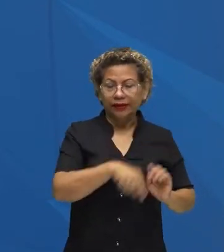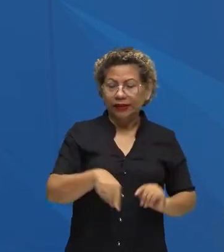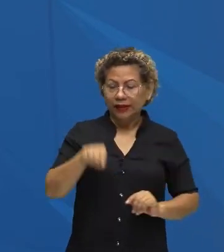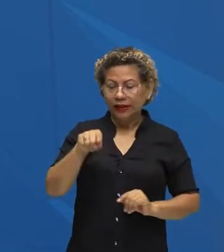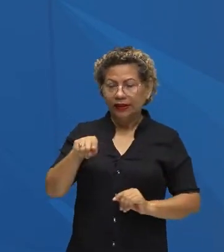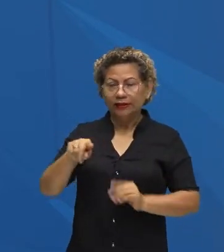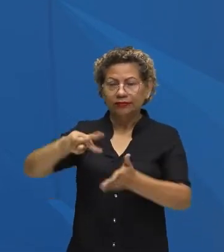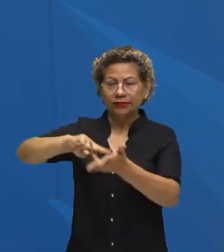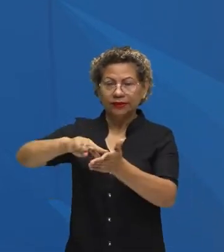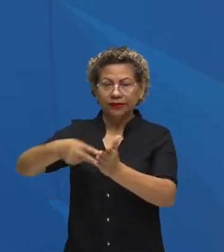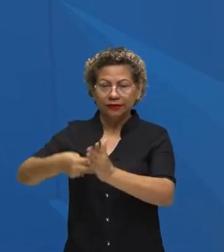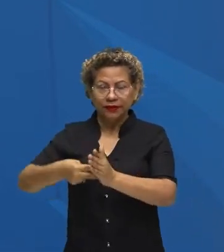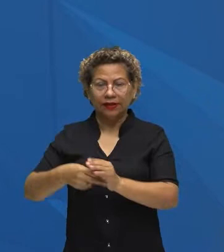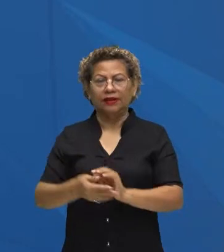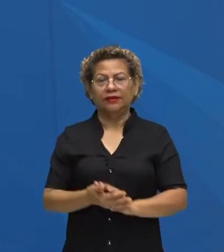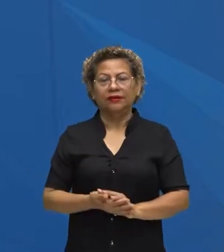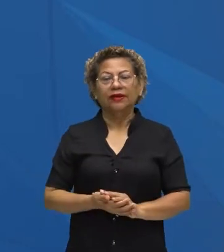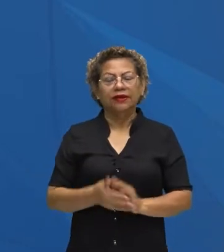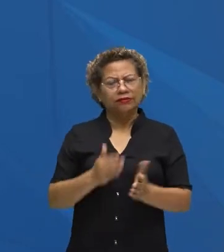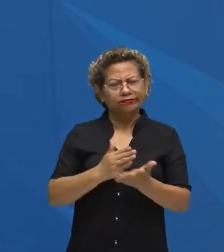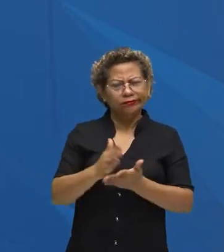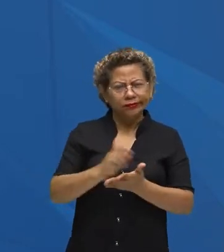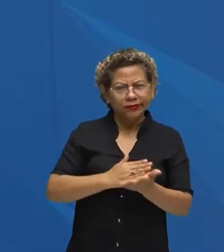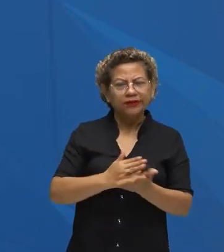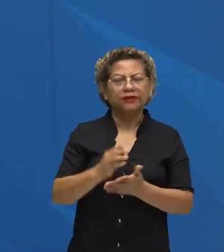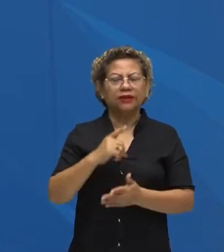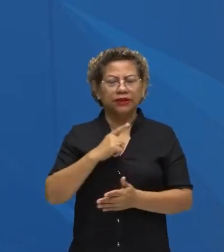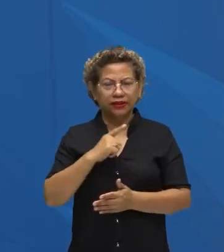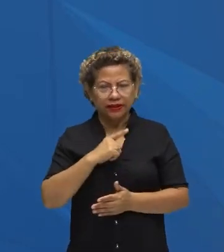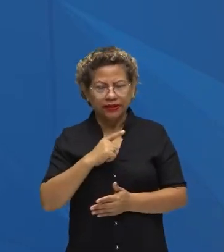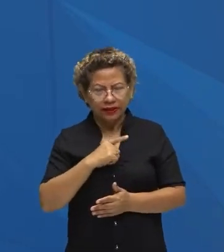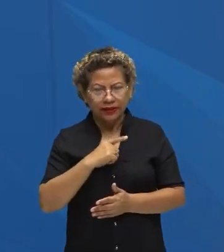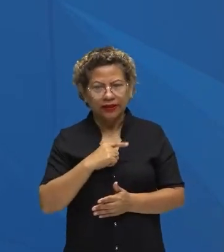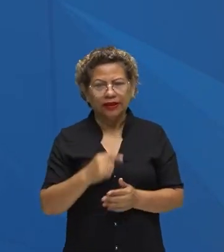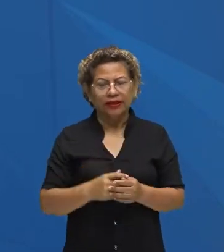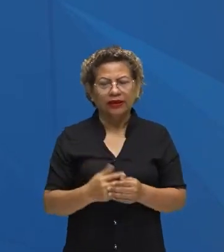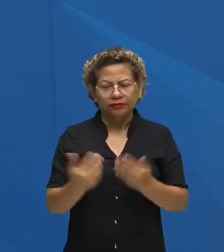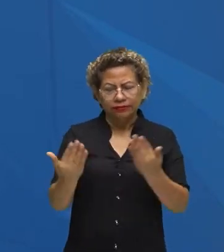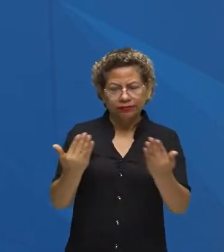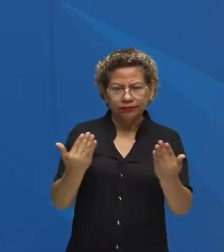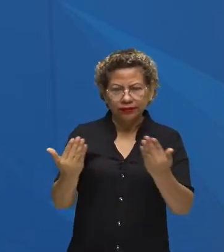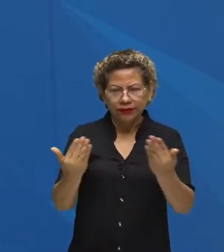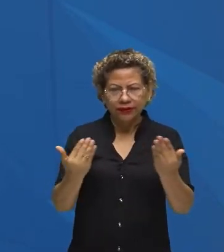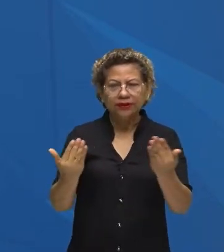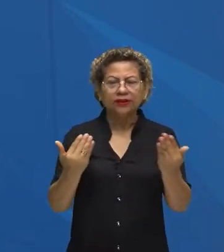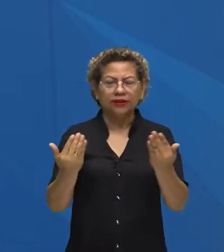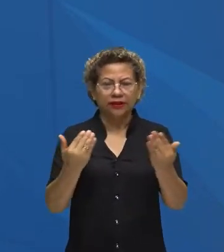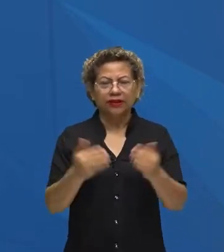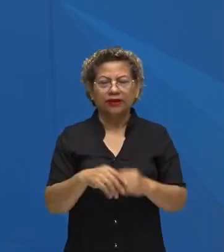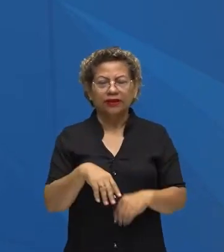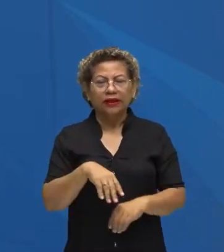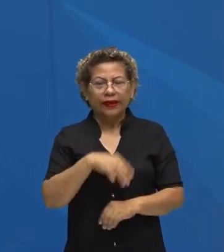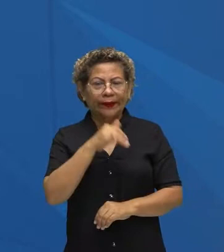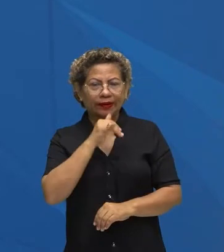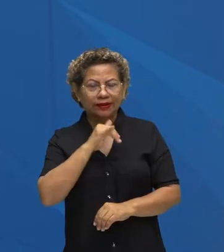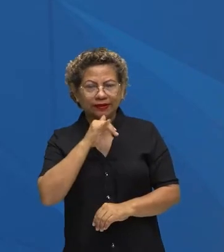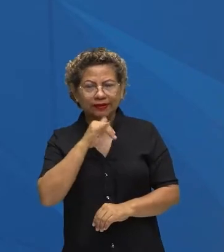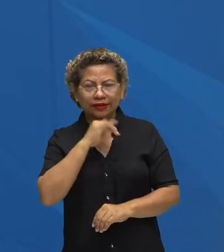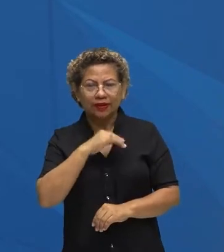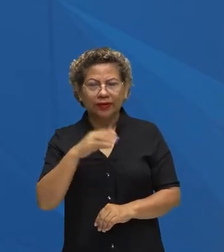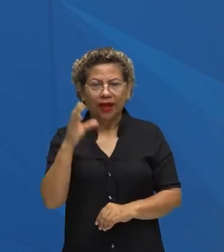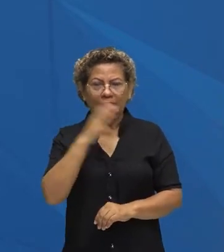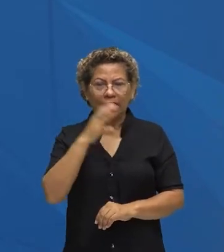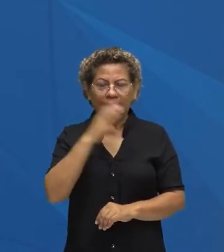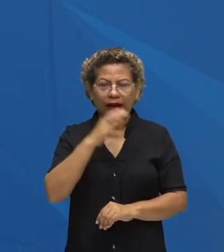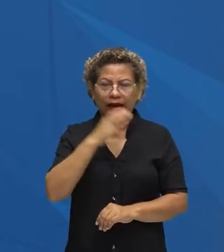compara nessas situações, né, trazendo aí as analogias, é semelhante, né, a pressa é inimiga da perfeição, a